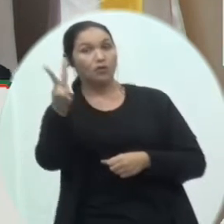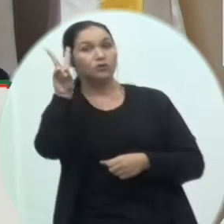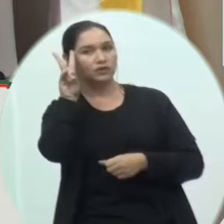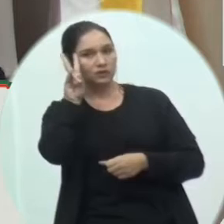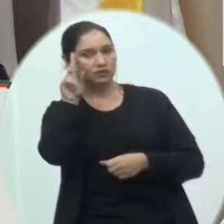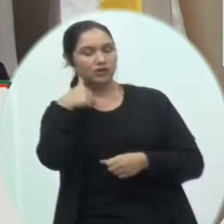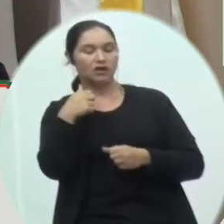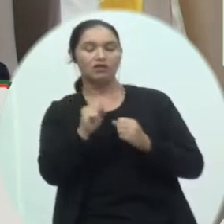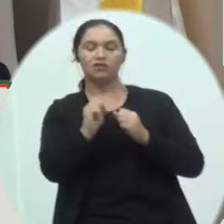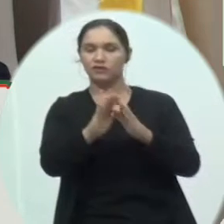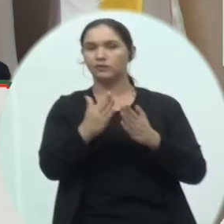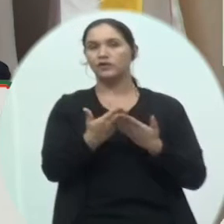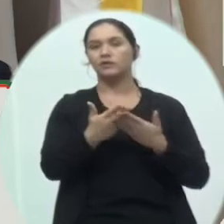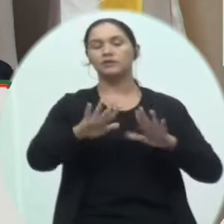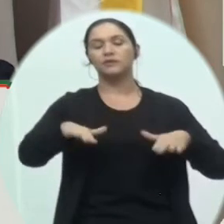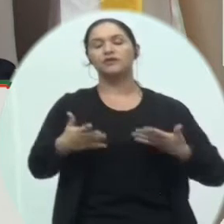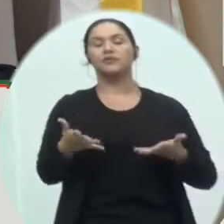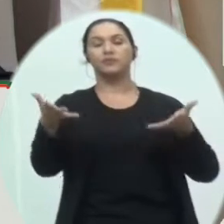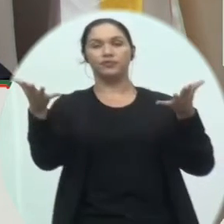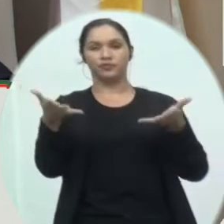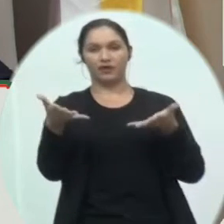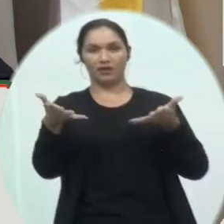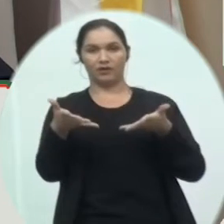do vereador